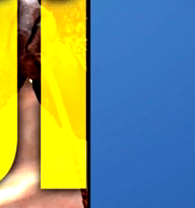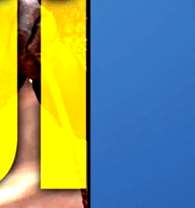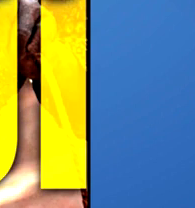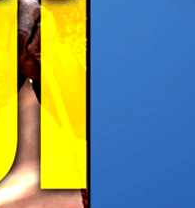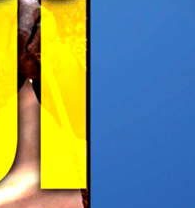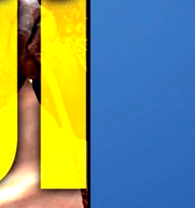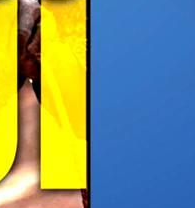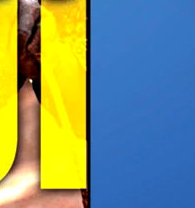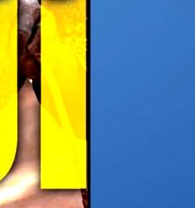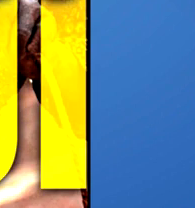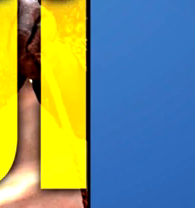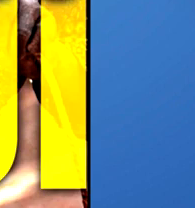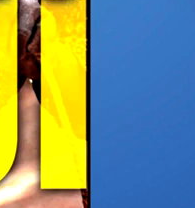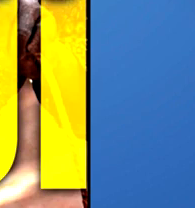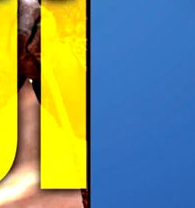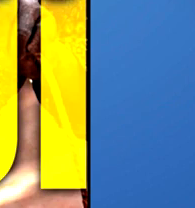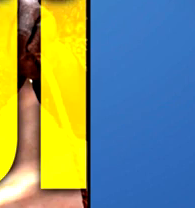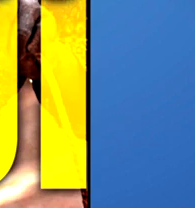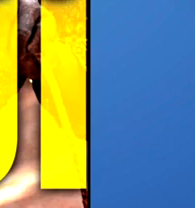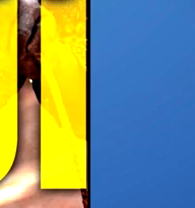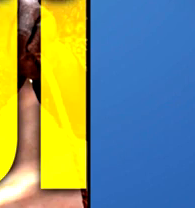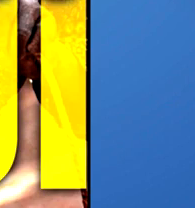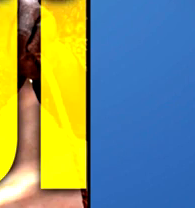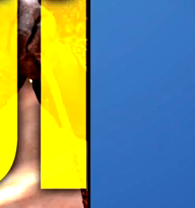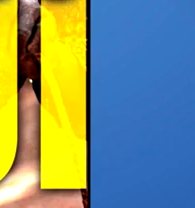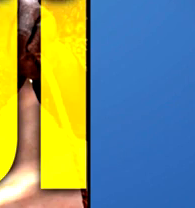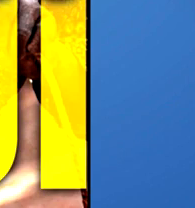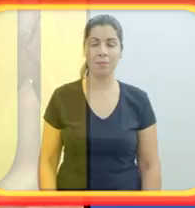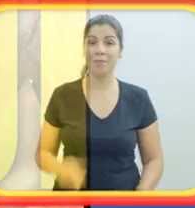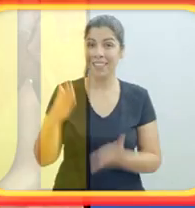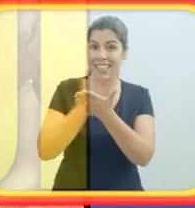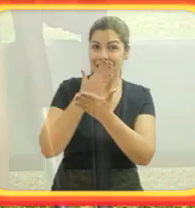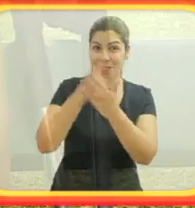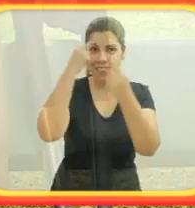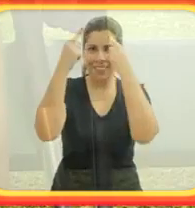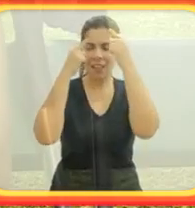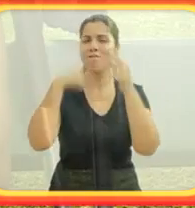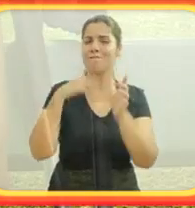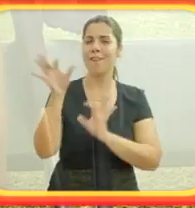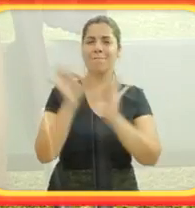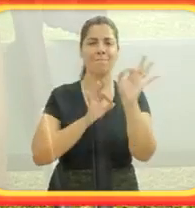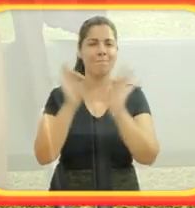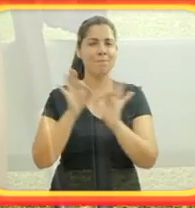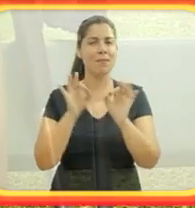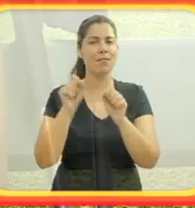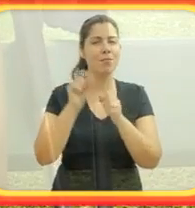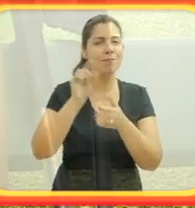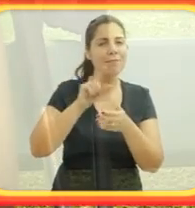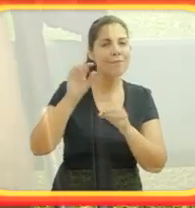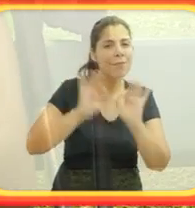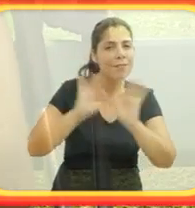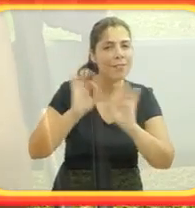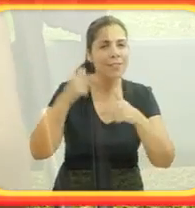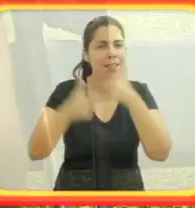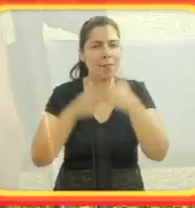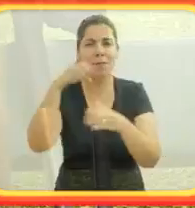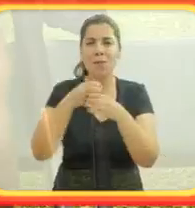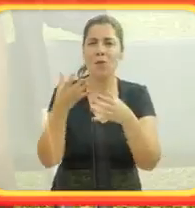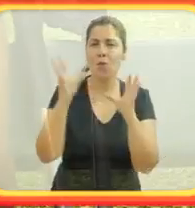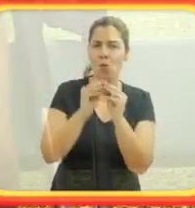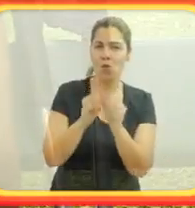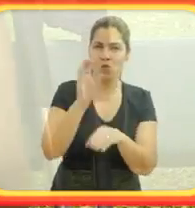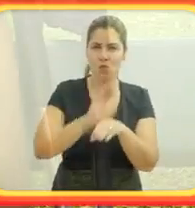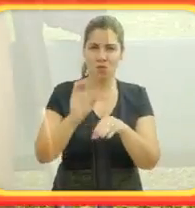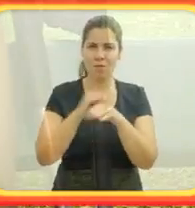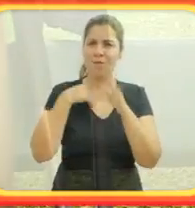Vítimas de Conflito no Leste Africano. Foto da mulher de lenço e saco amarrado no tórax. Eu fui já com a ideia do livro para fazer o meu trabalho de